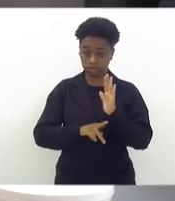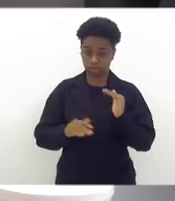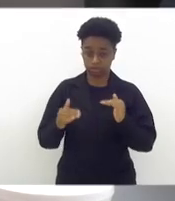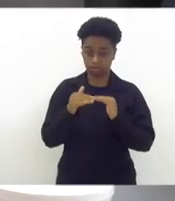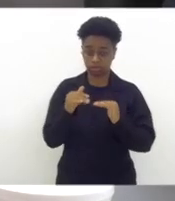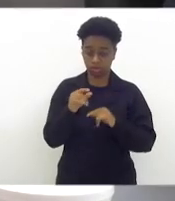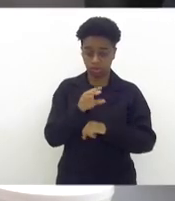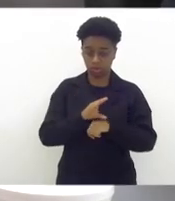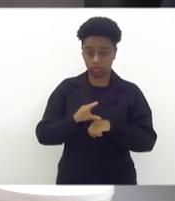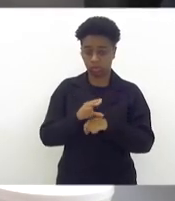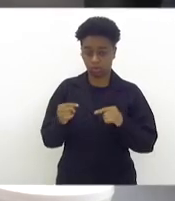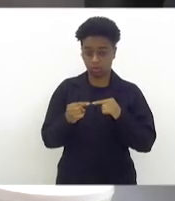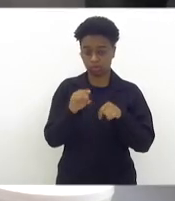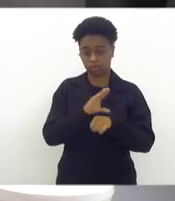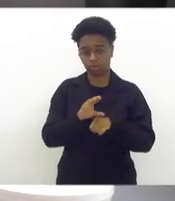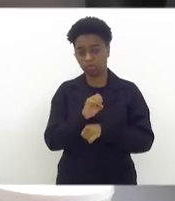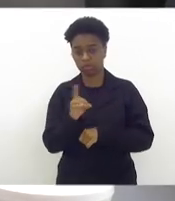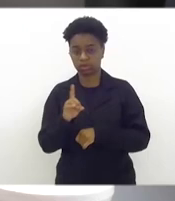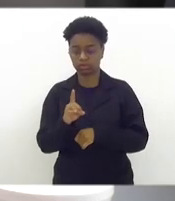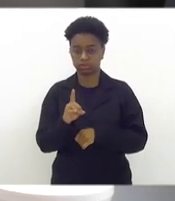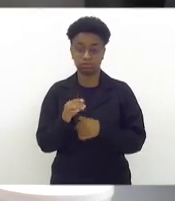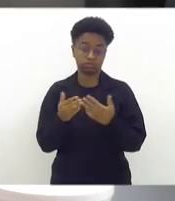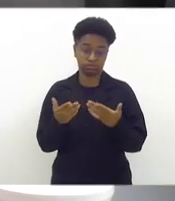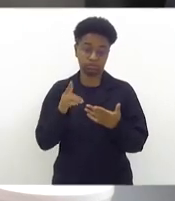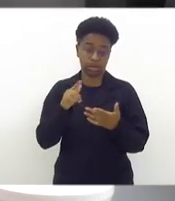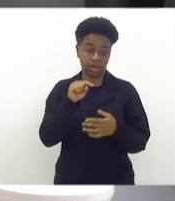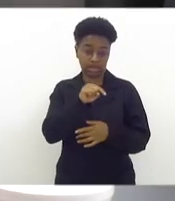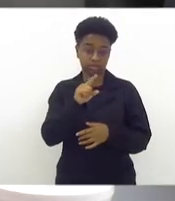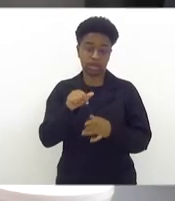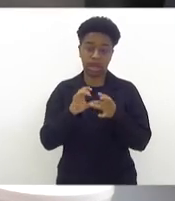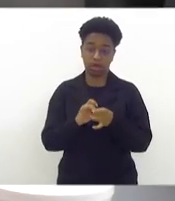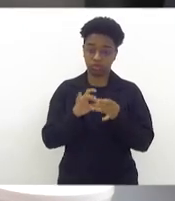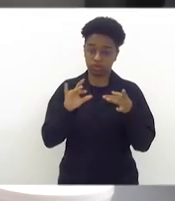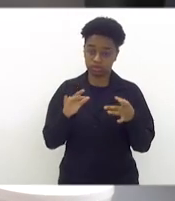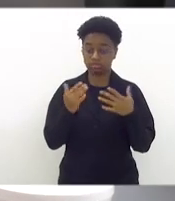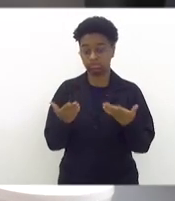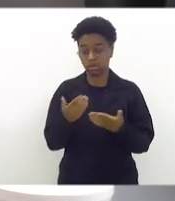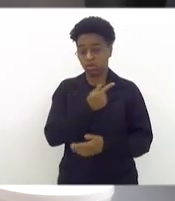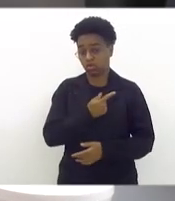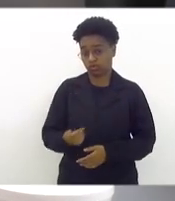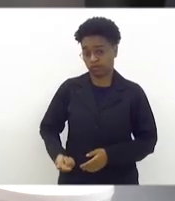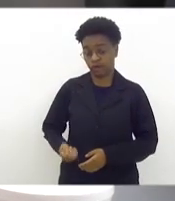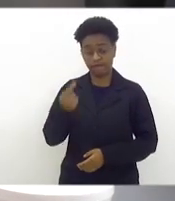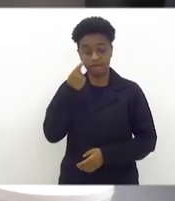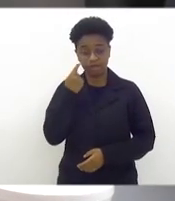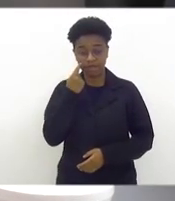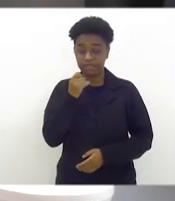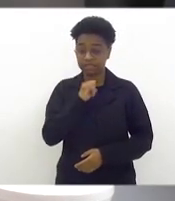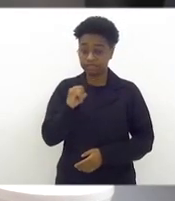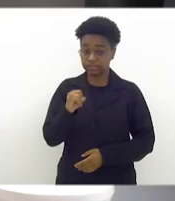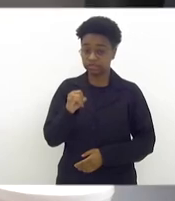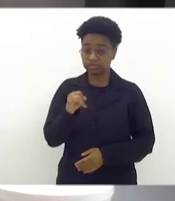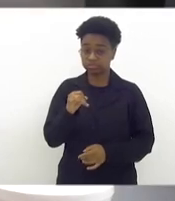caso específico, é autorizativo. Aí o governo vai verificar se cabe, se tem afronta ao